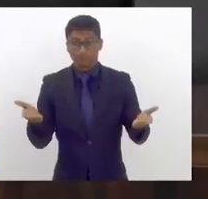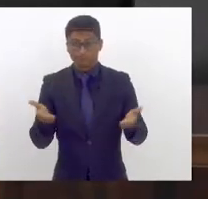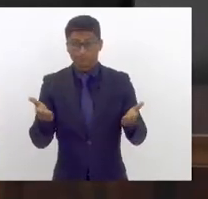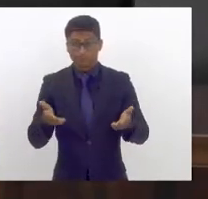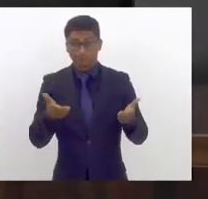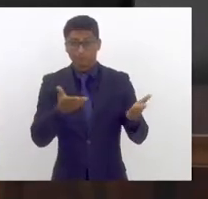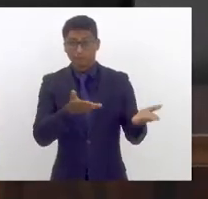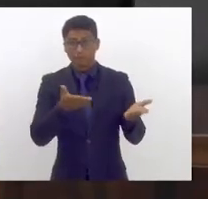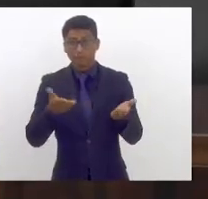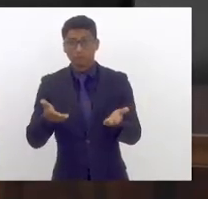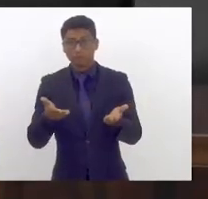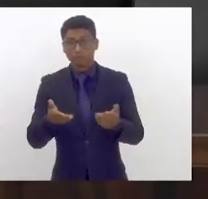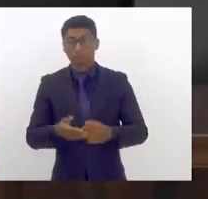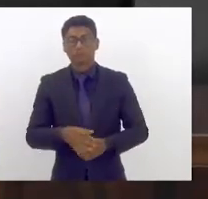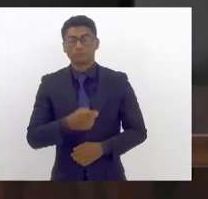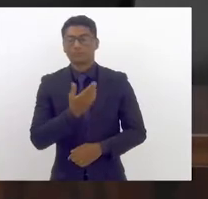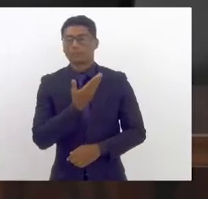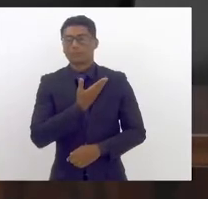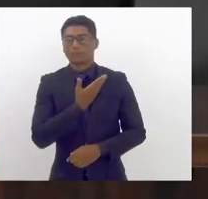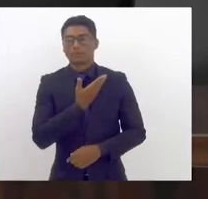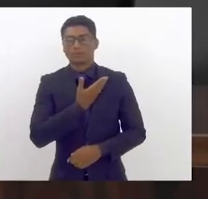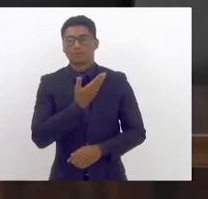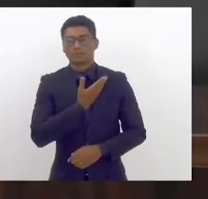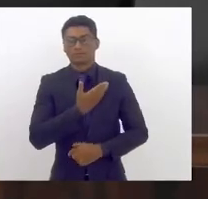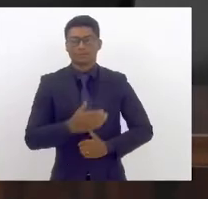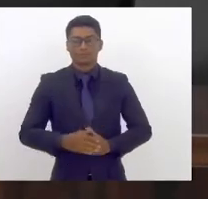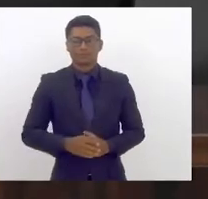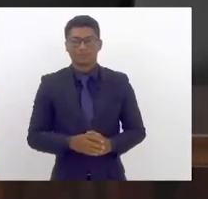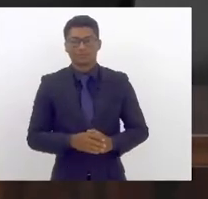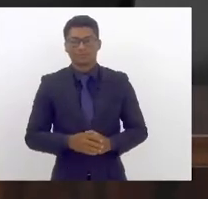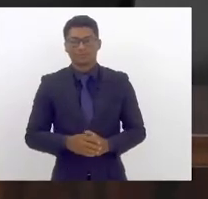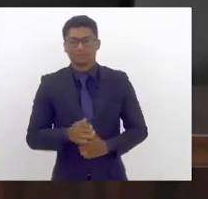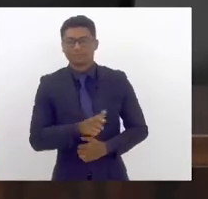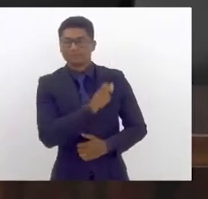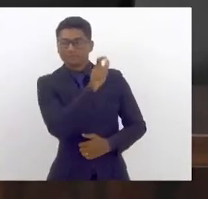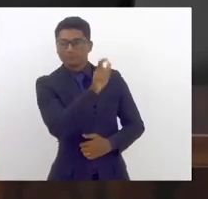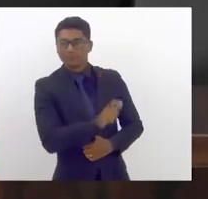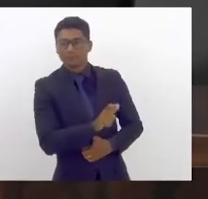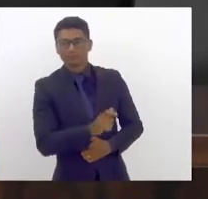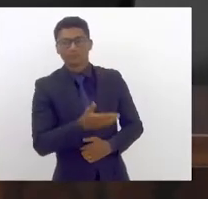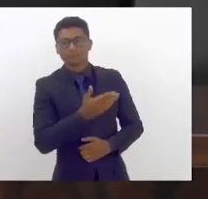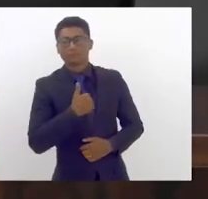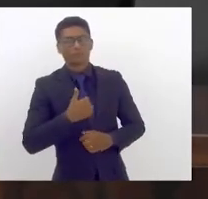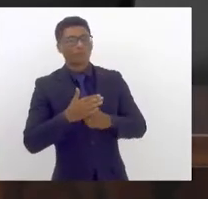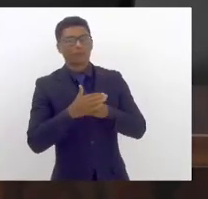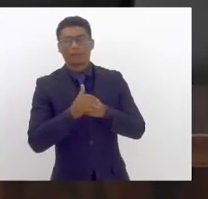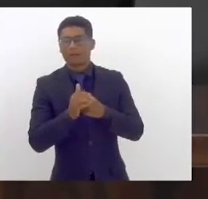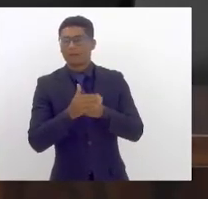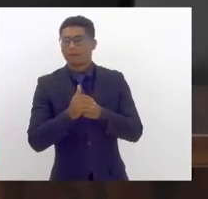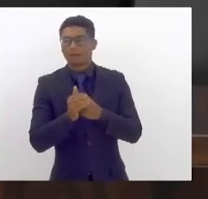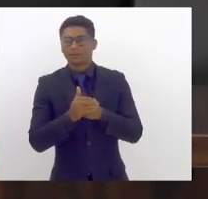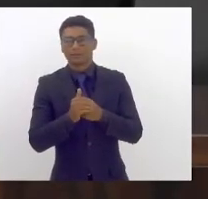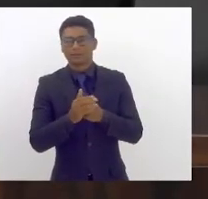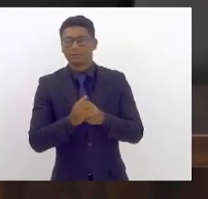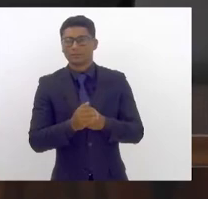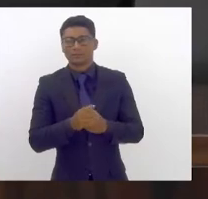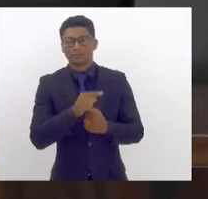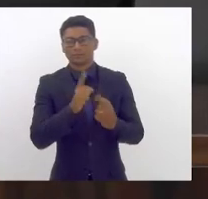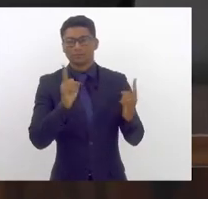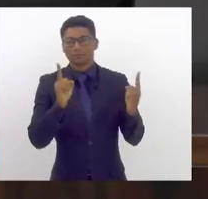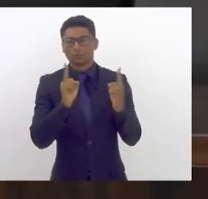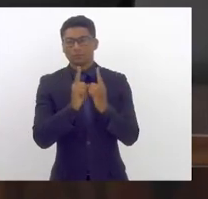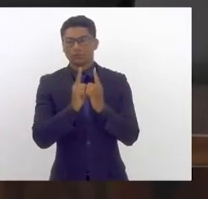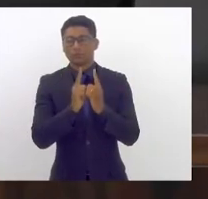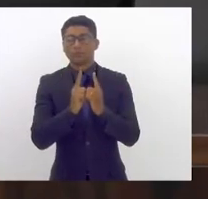palavra agora para essa grande companheira uma pessoa que eu tenho muito carinho que tá com a gente aqui